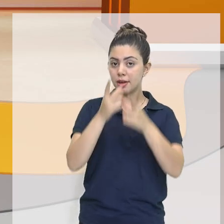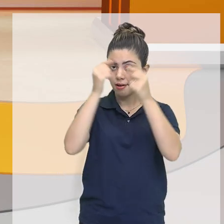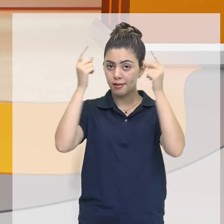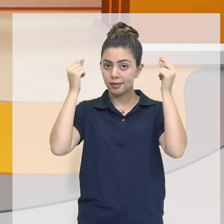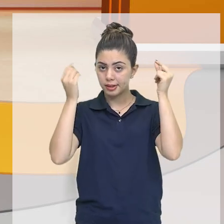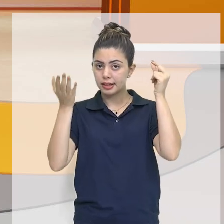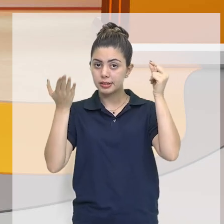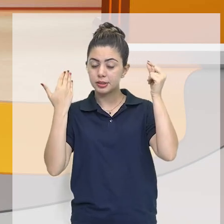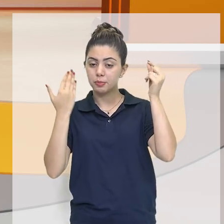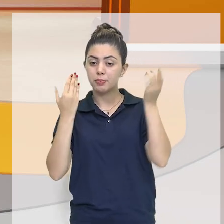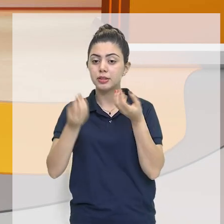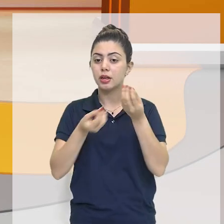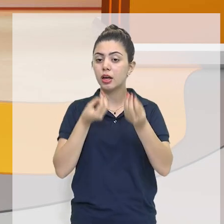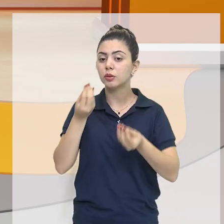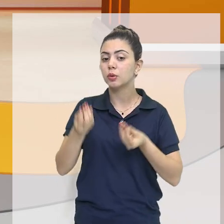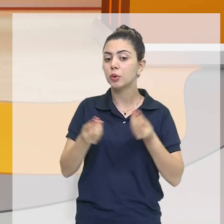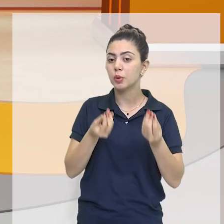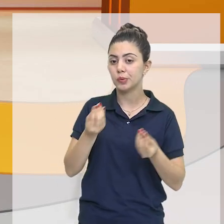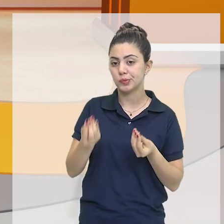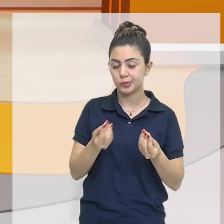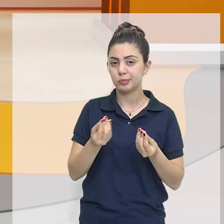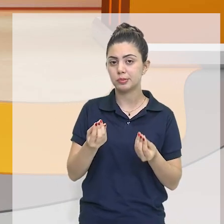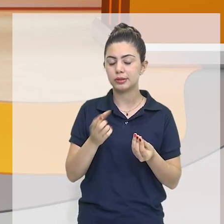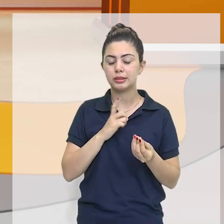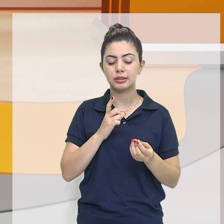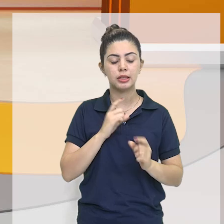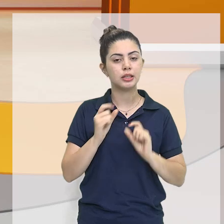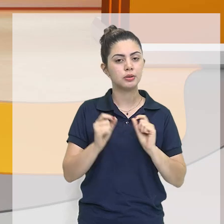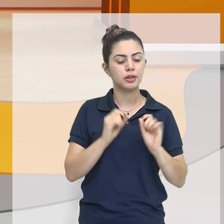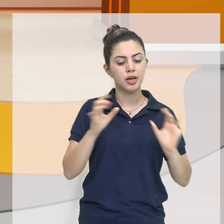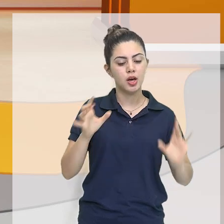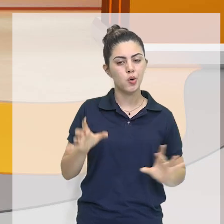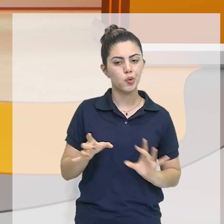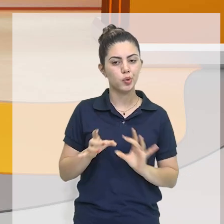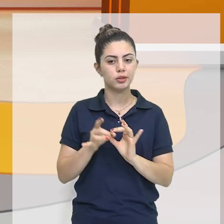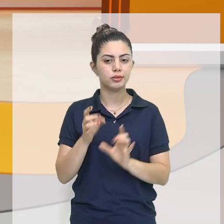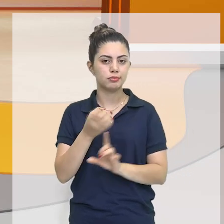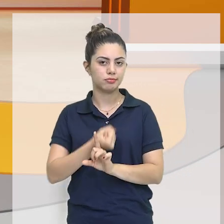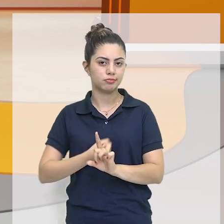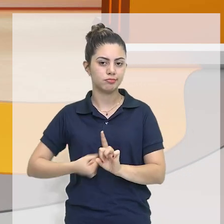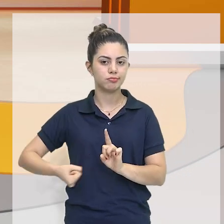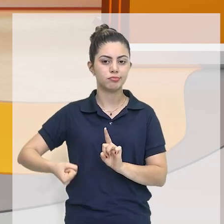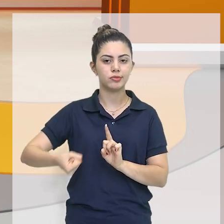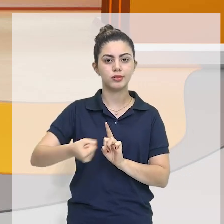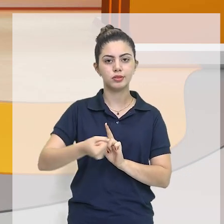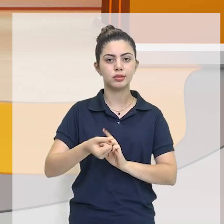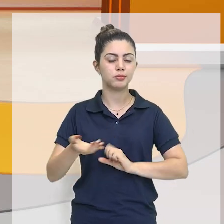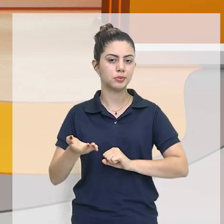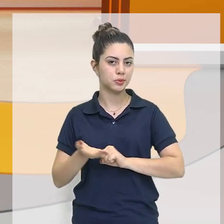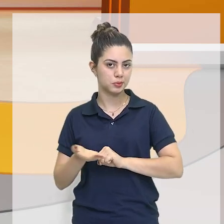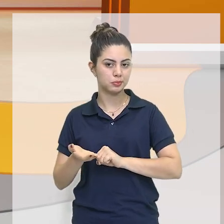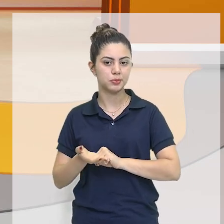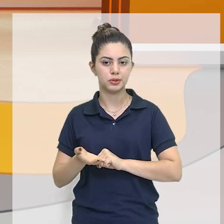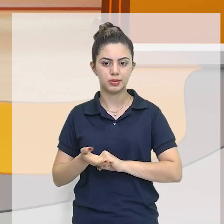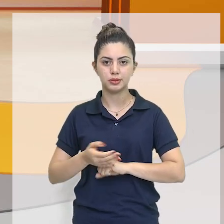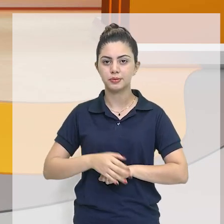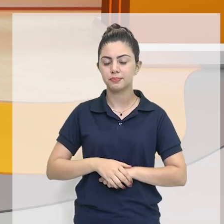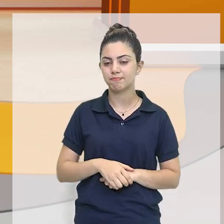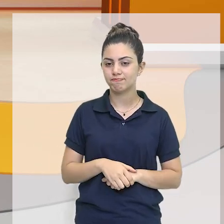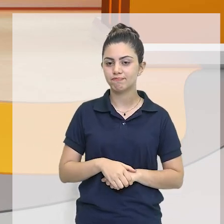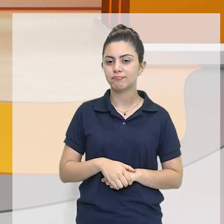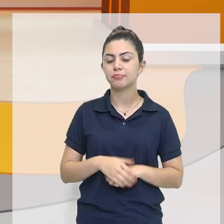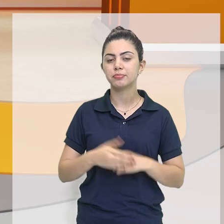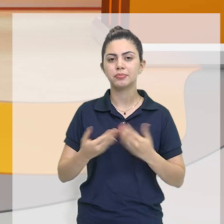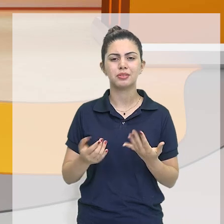está estritamente conectada com a sociedade contemporânea, em